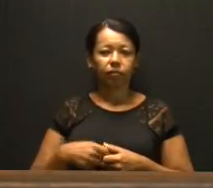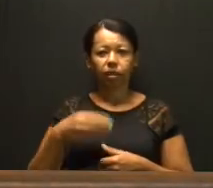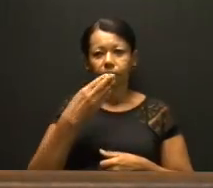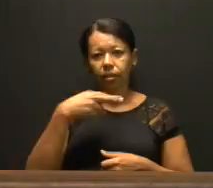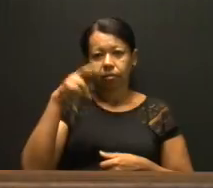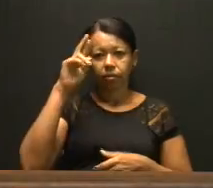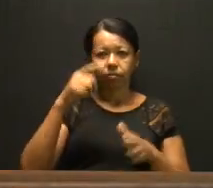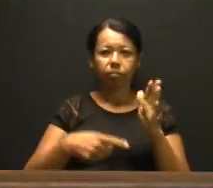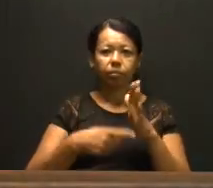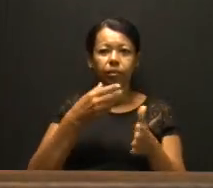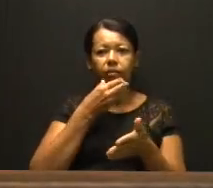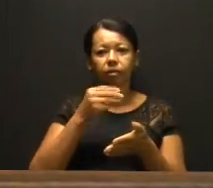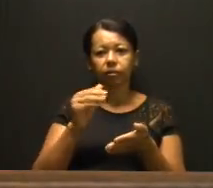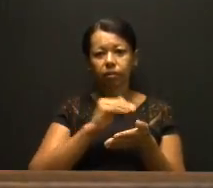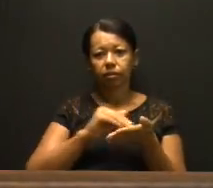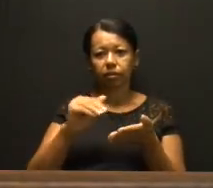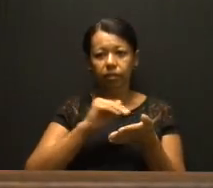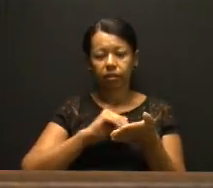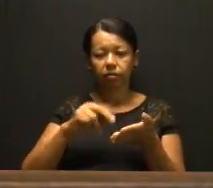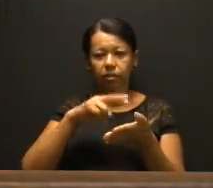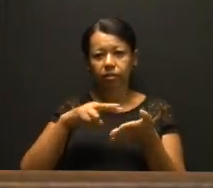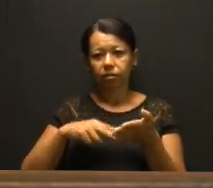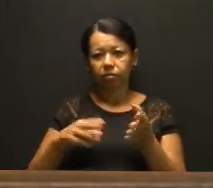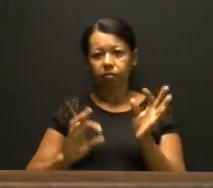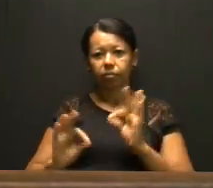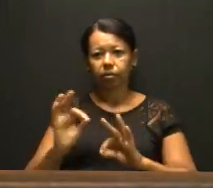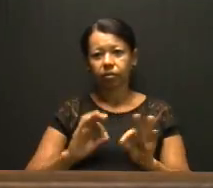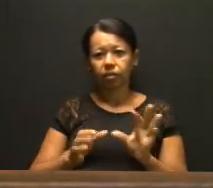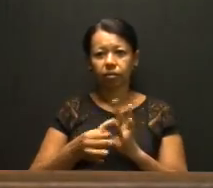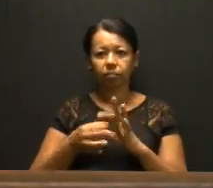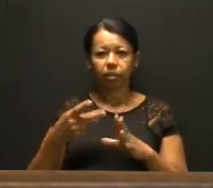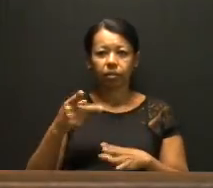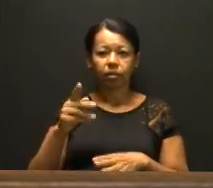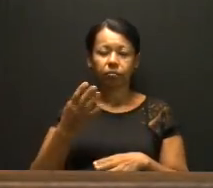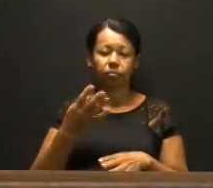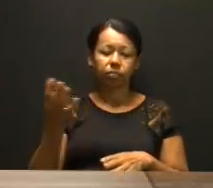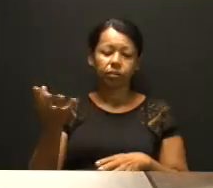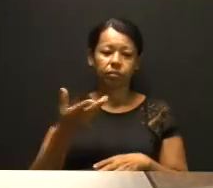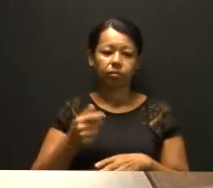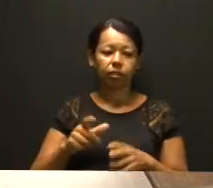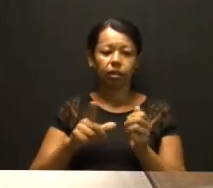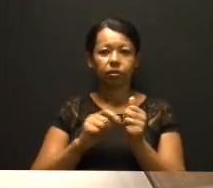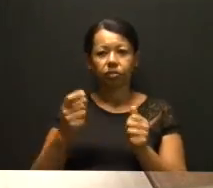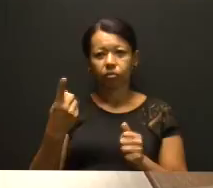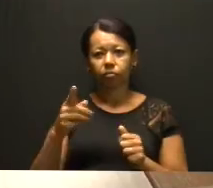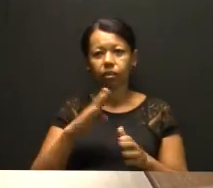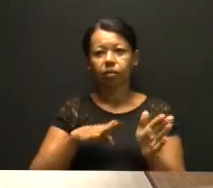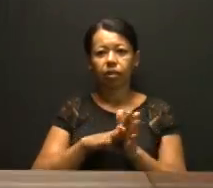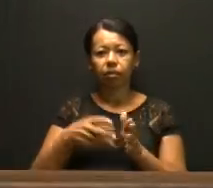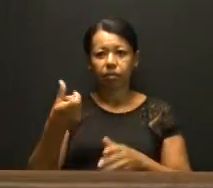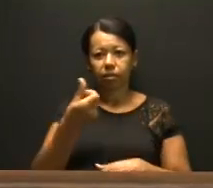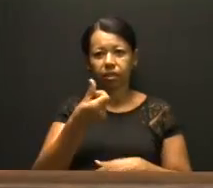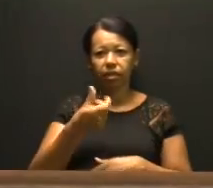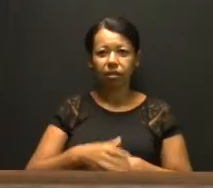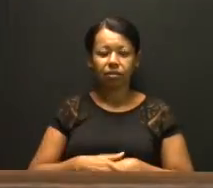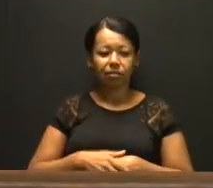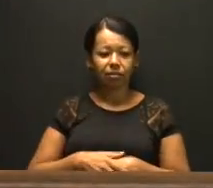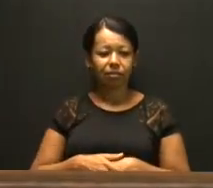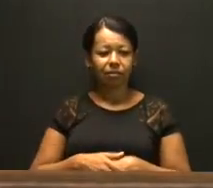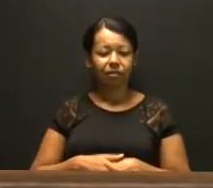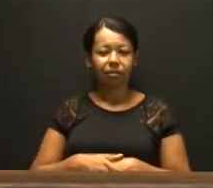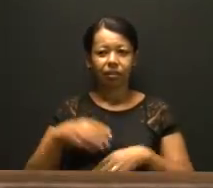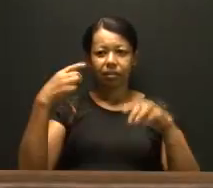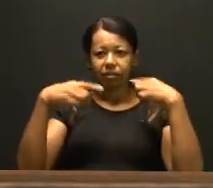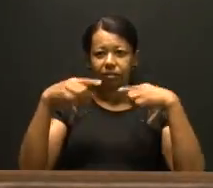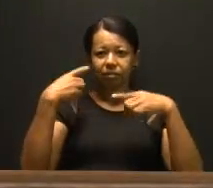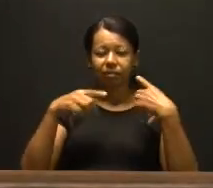Solicito ao senhor primeiro secretário que proceda à leitura do projeto conforme deliberação do plenário. Artigo 1º ao 6º. Em